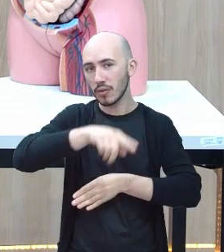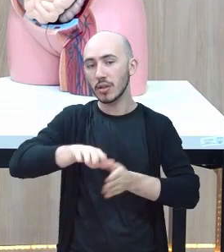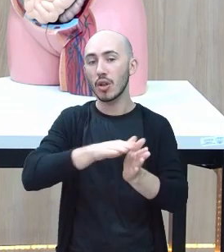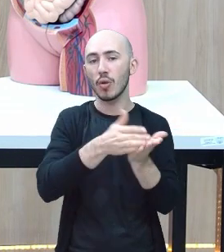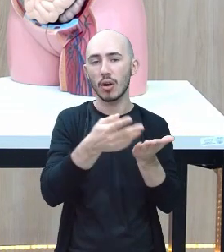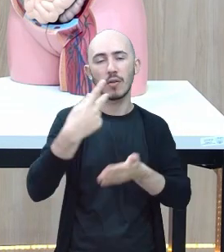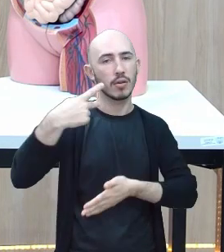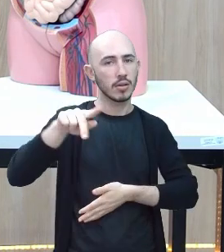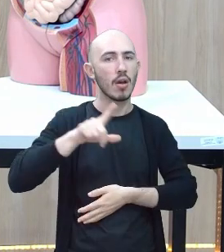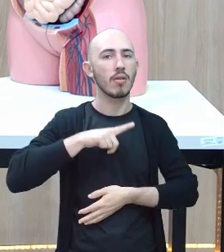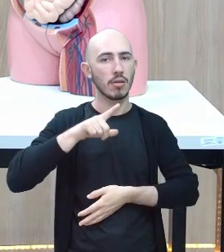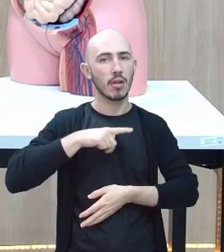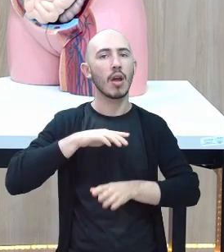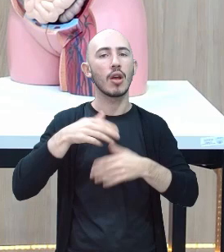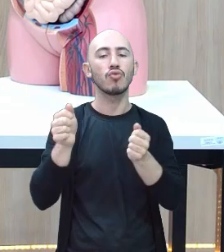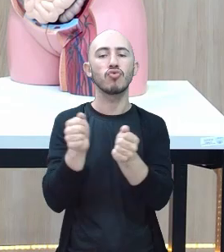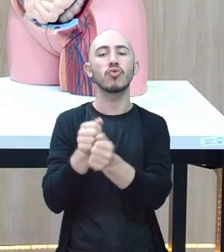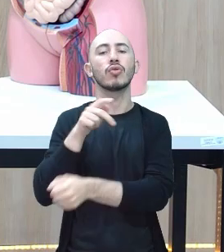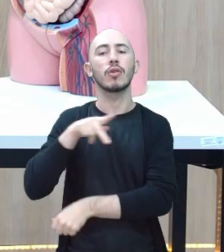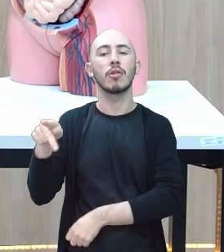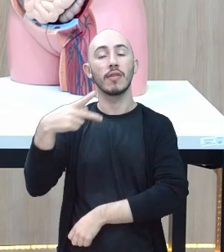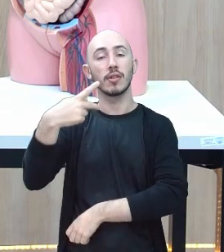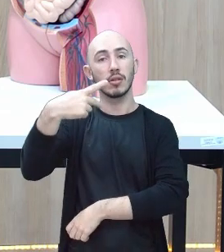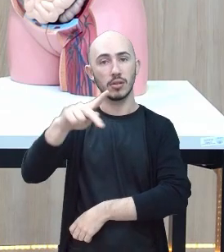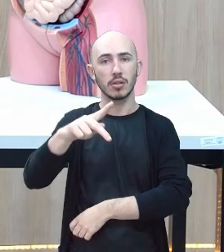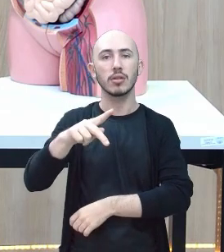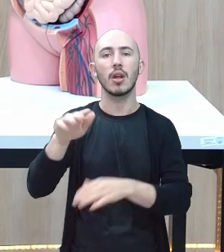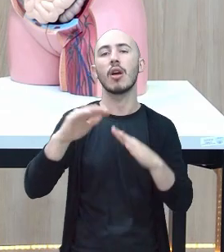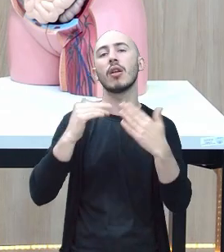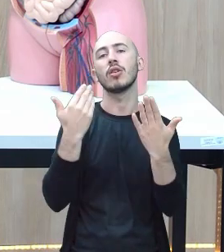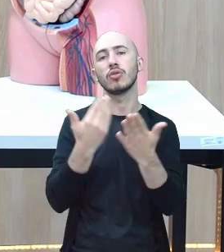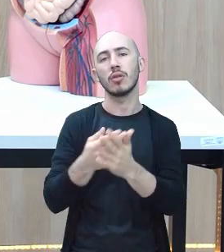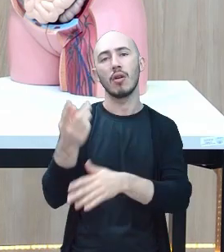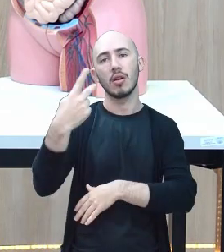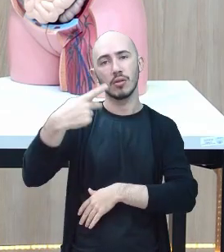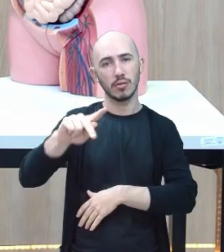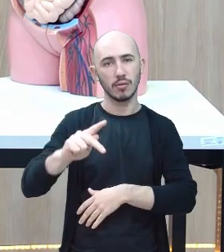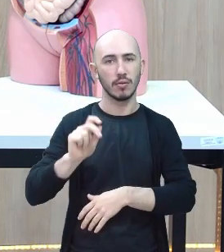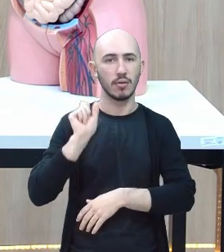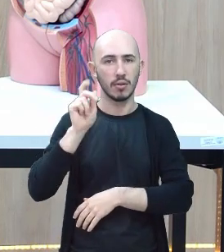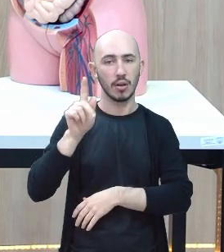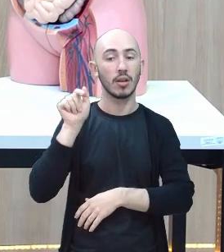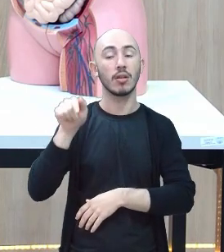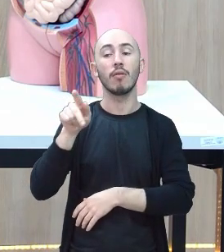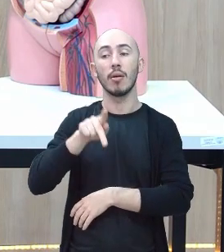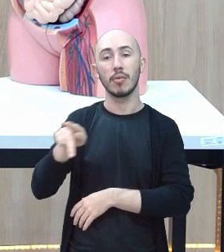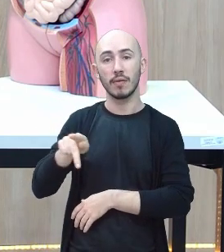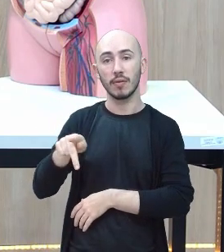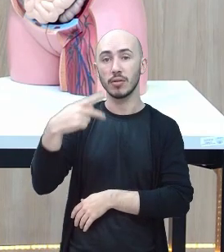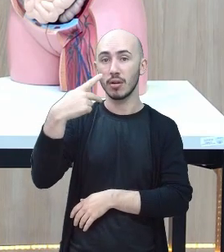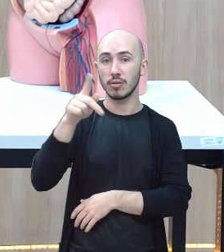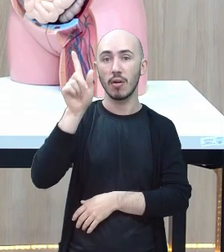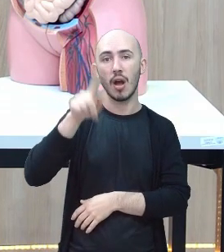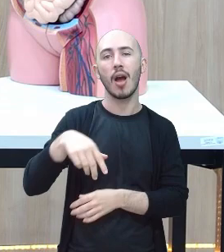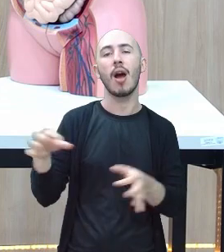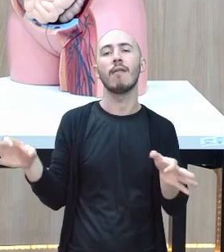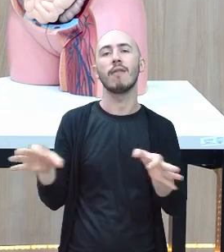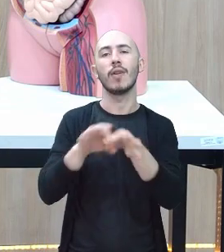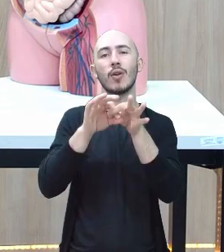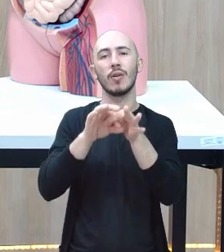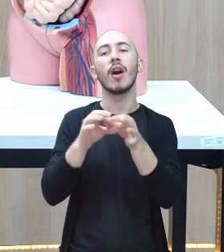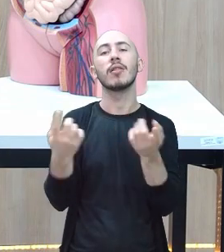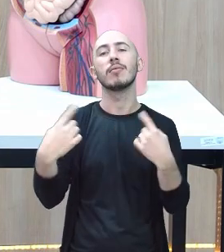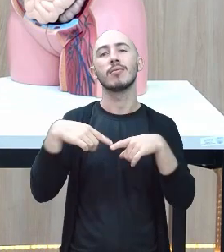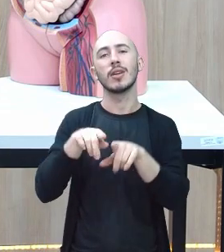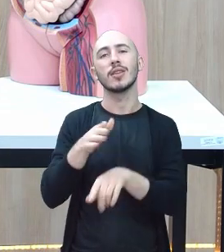de vocês, junto com a professora que está na escola de vocês. Ela é a grande parceira nossa, tá certo? Não